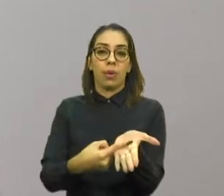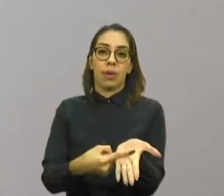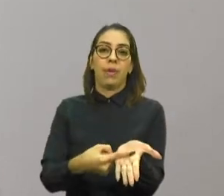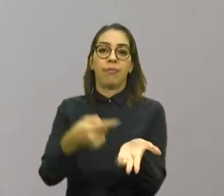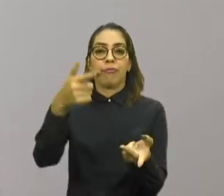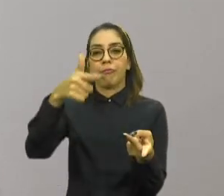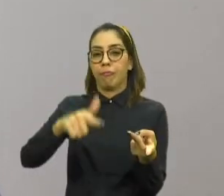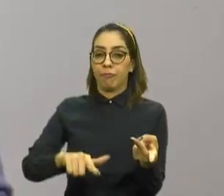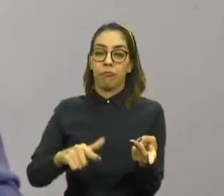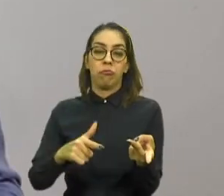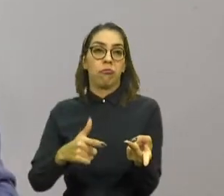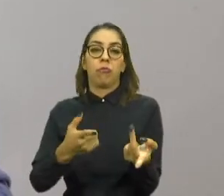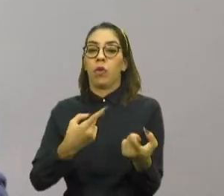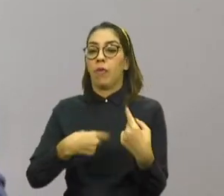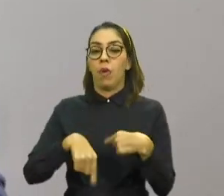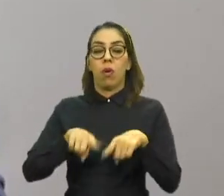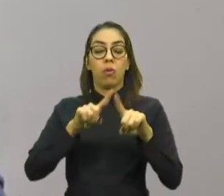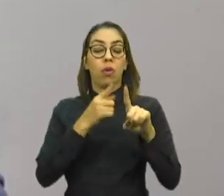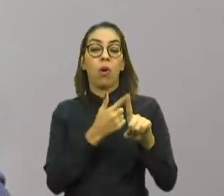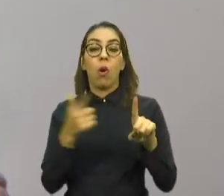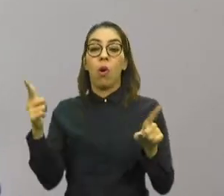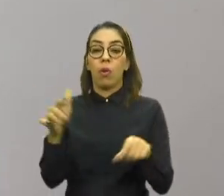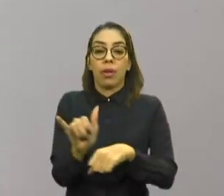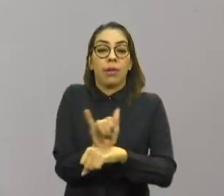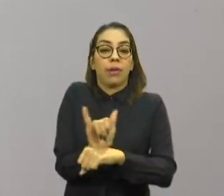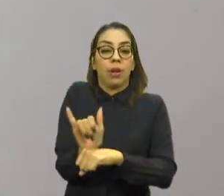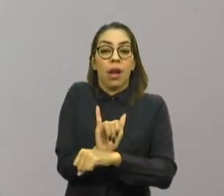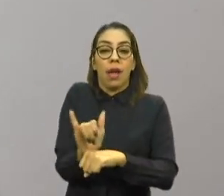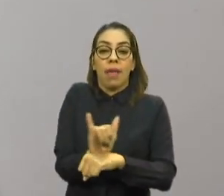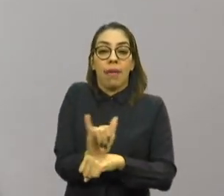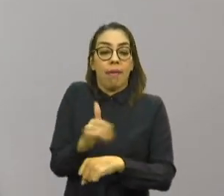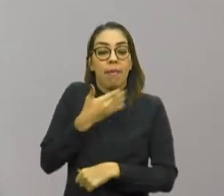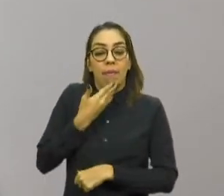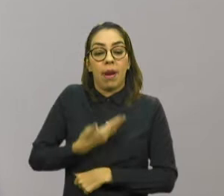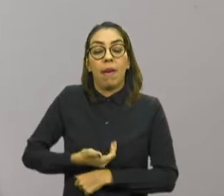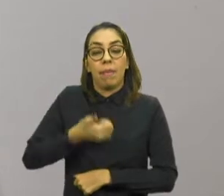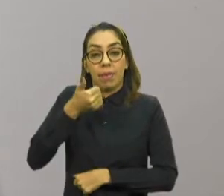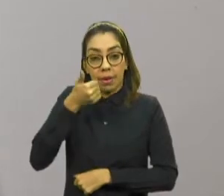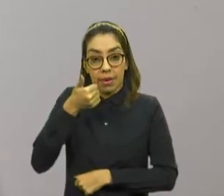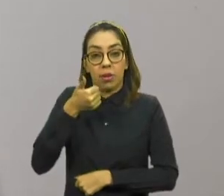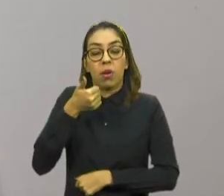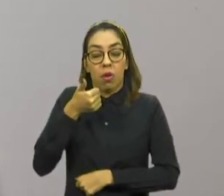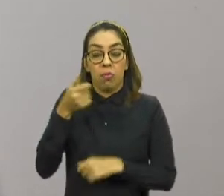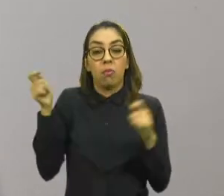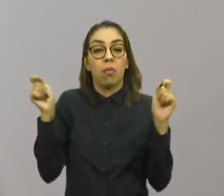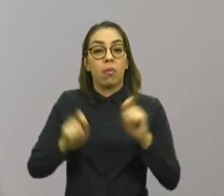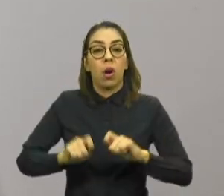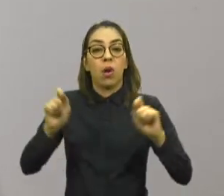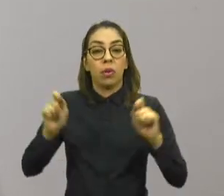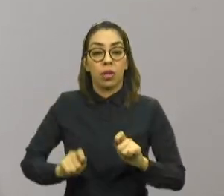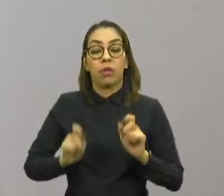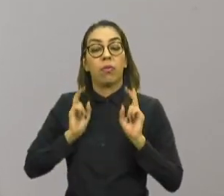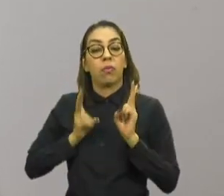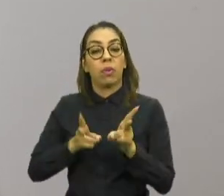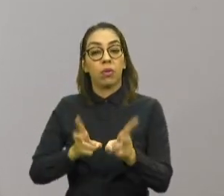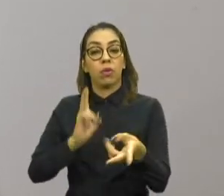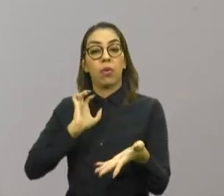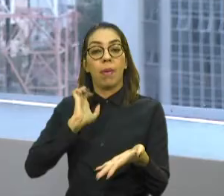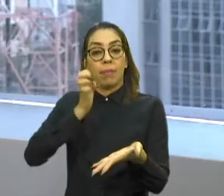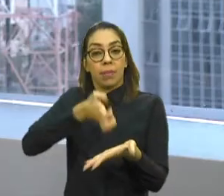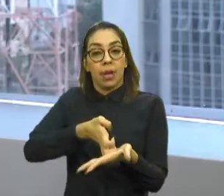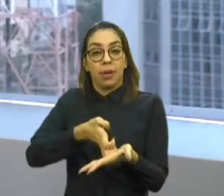pagamento em que haja uma concretização e viabilização da continuidade daquele mesmo